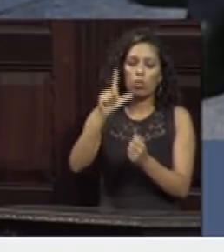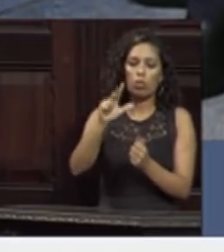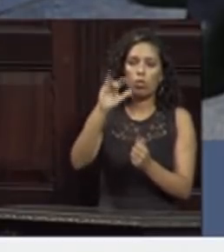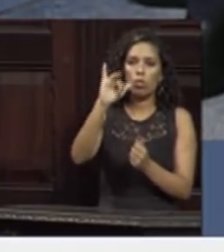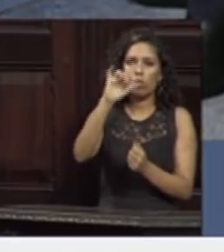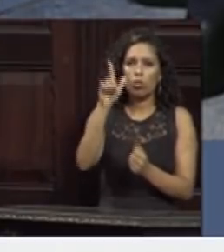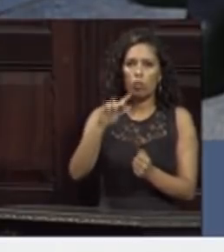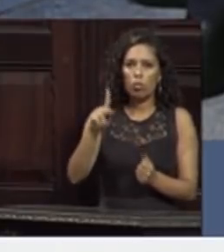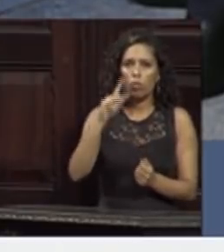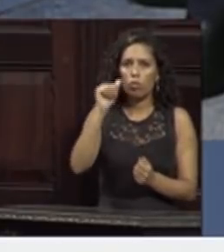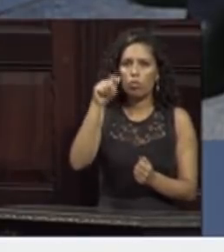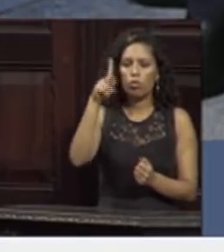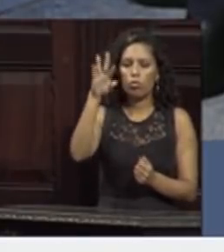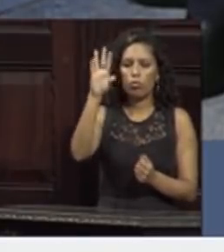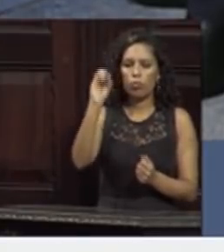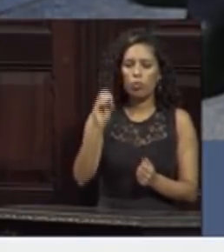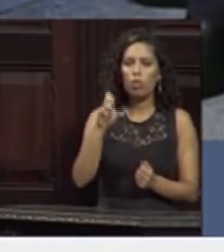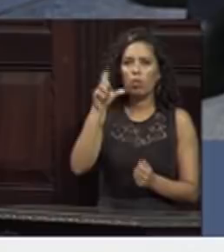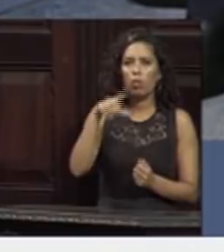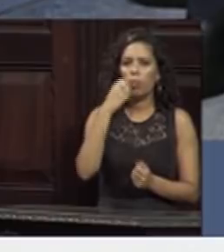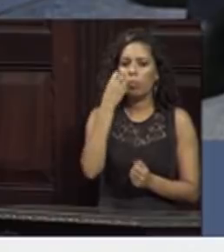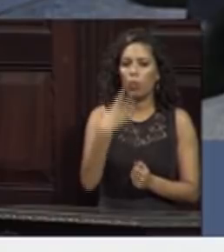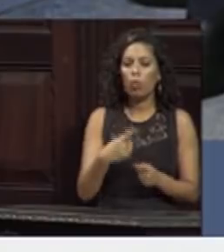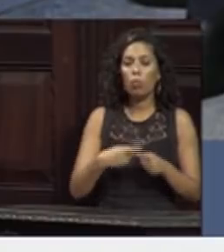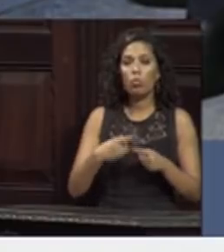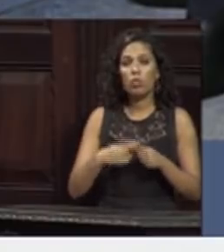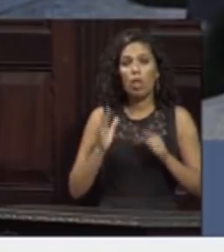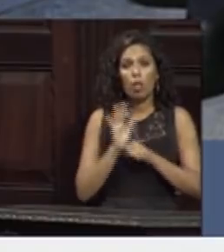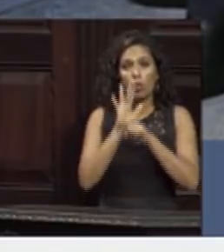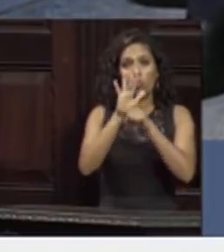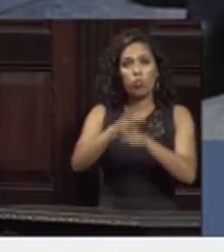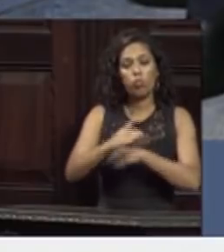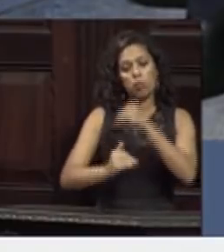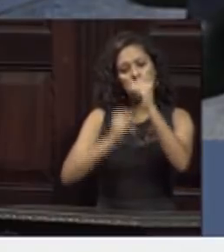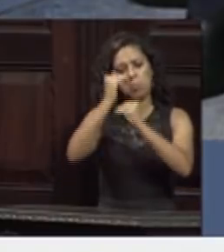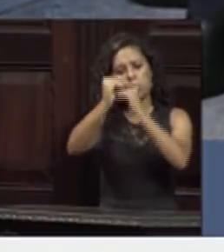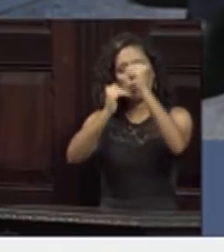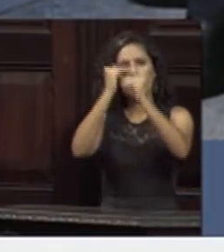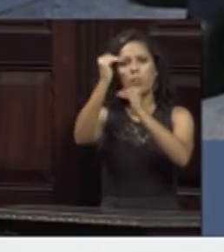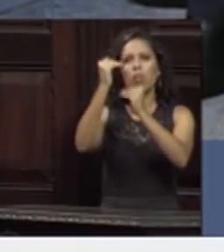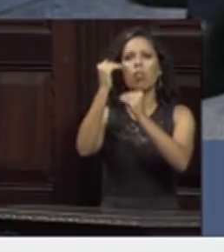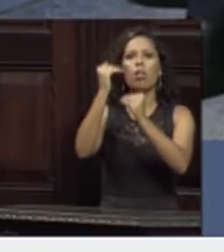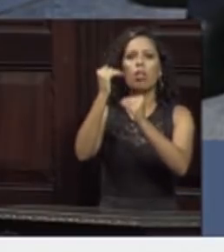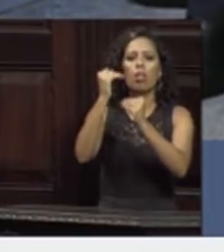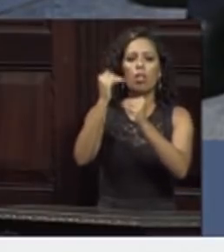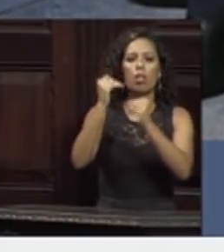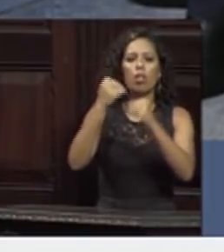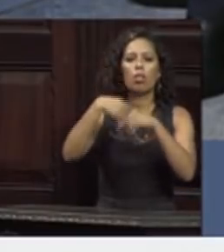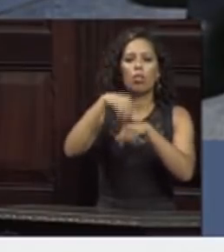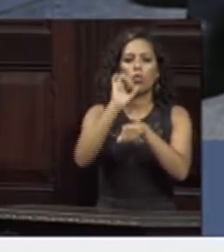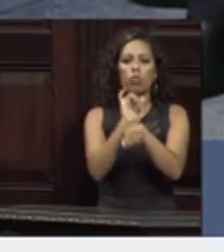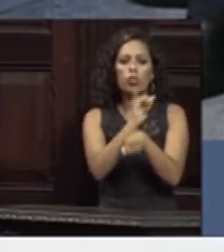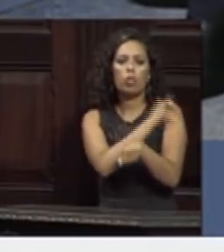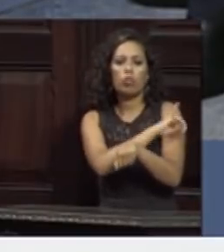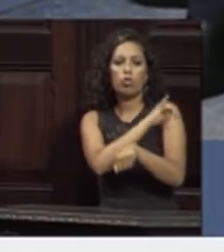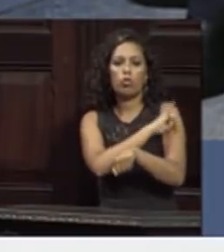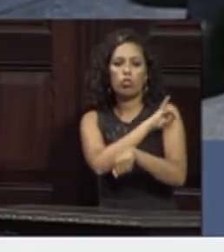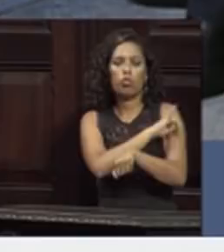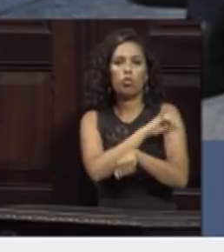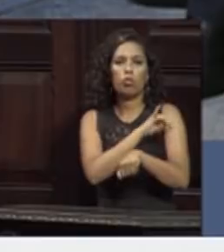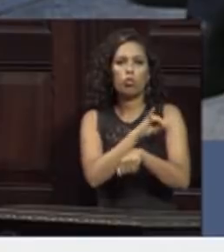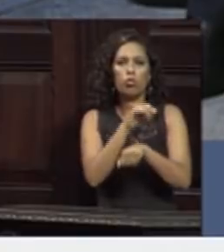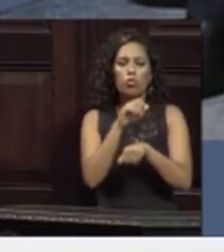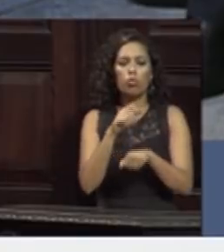no sentido de melhorar o desempenho fiscal do Rio de Janeiro nessa área do óleo e do gás. O deputado Waldeck